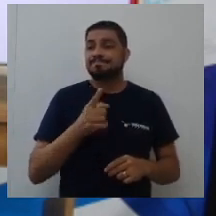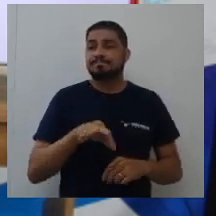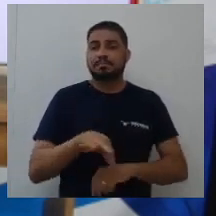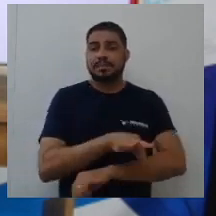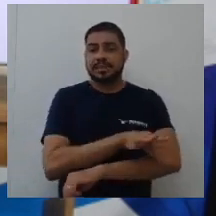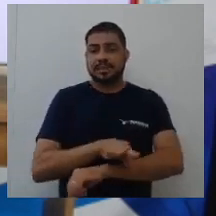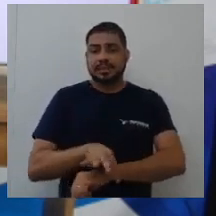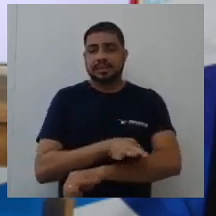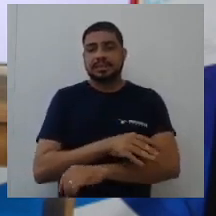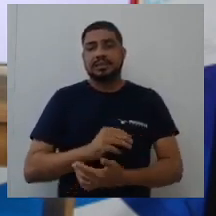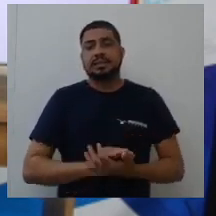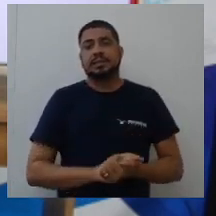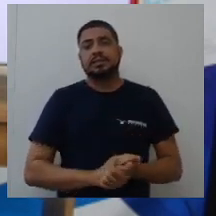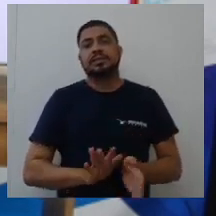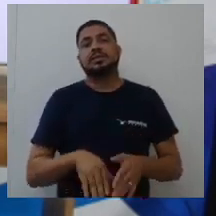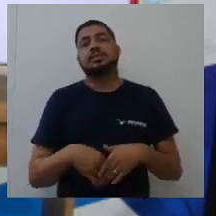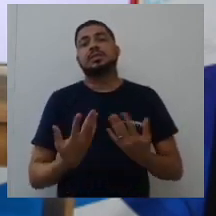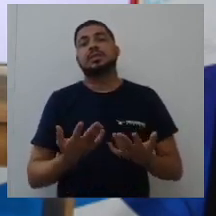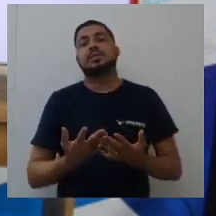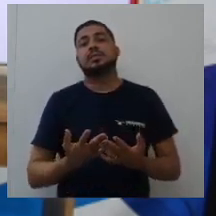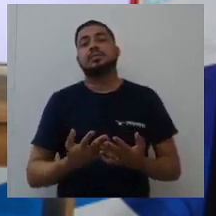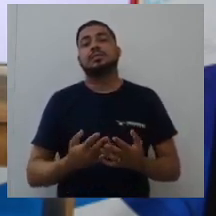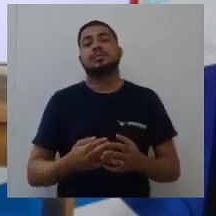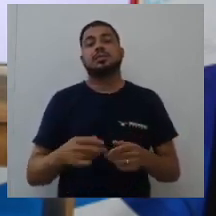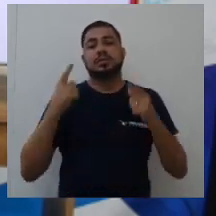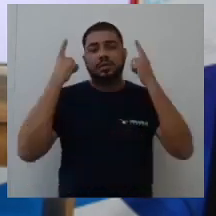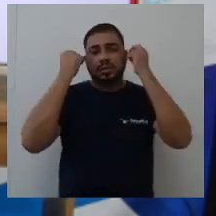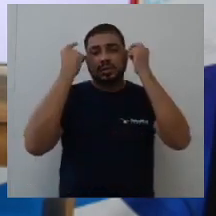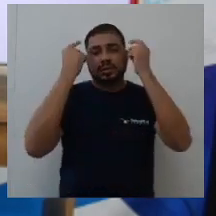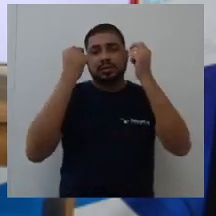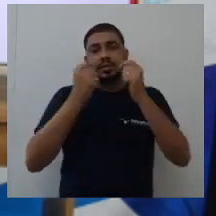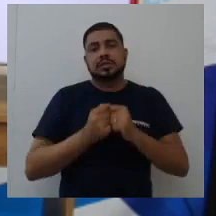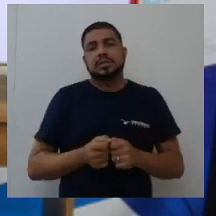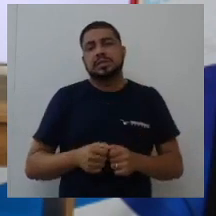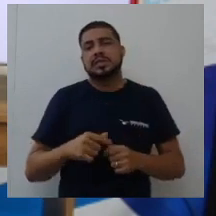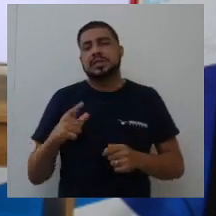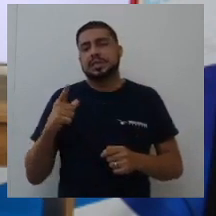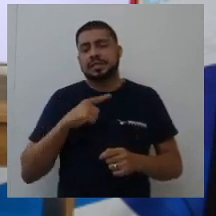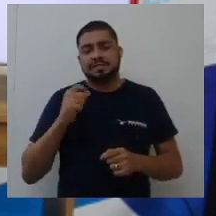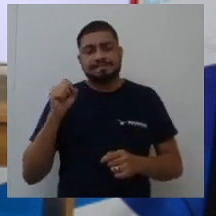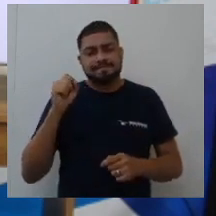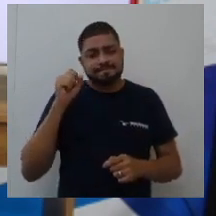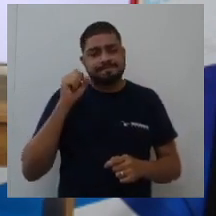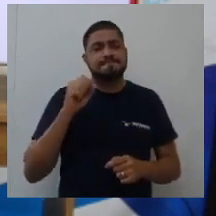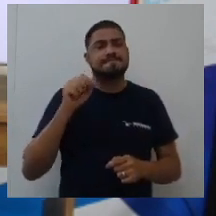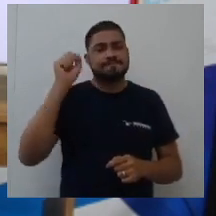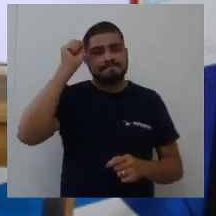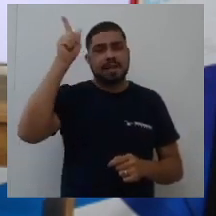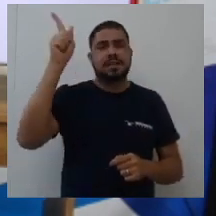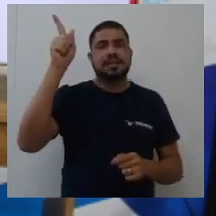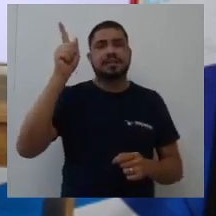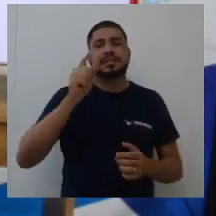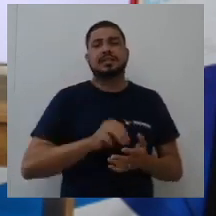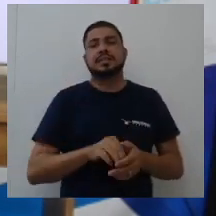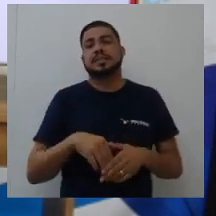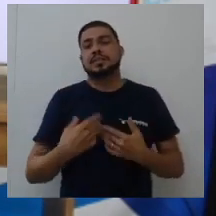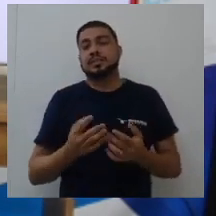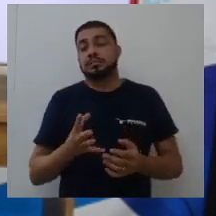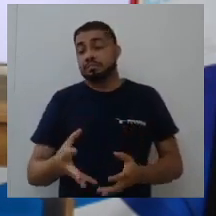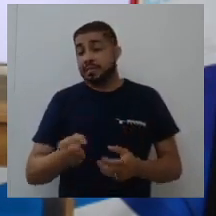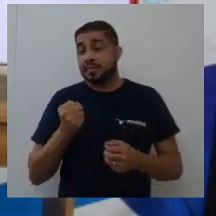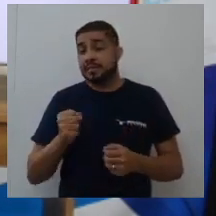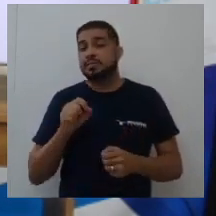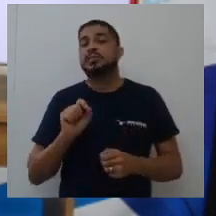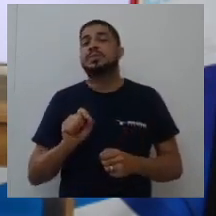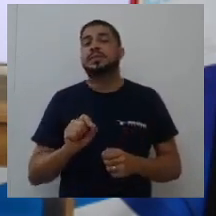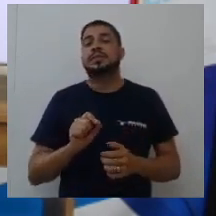medir, tá? Então, o que é que os gregos... Meu irmão, os gregos tiveram uma sacada tremenda. Então, eles pegaram,